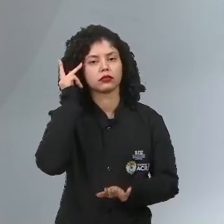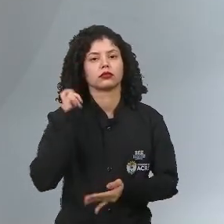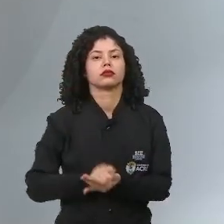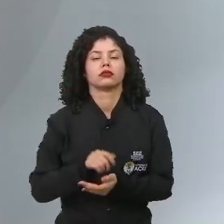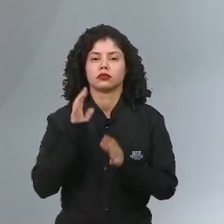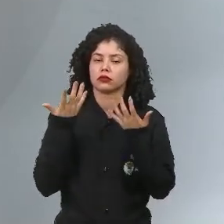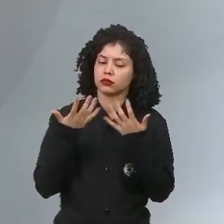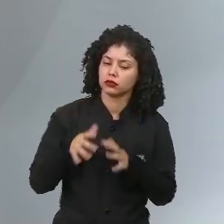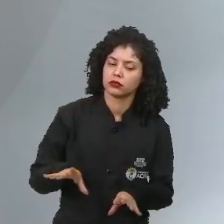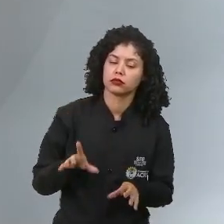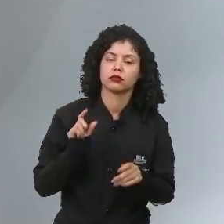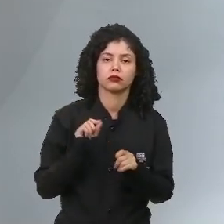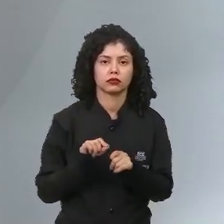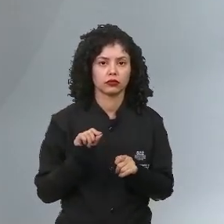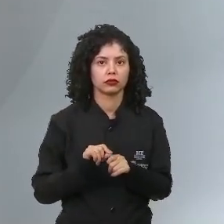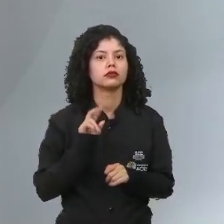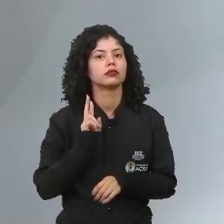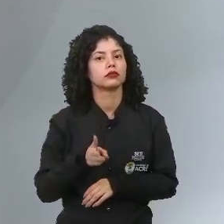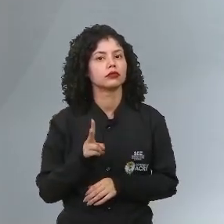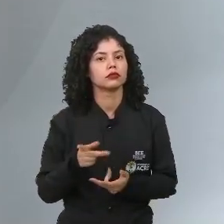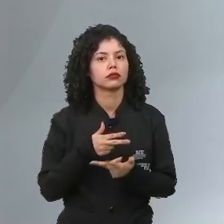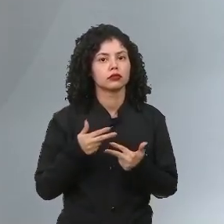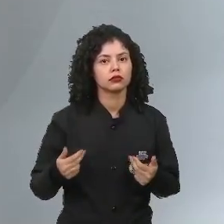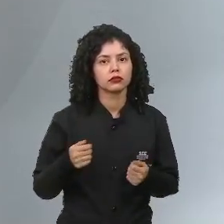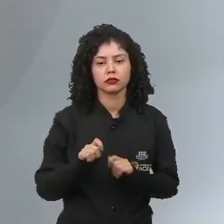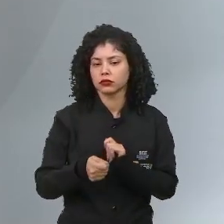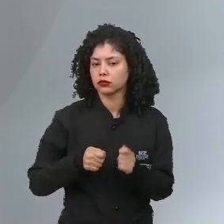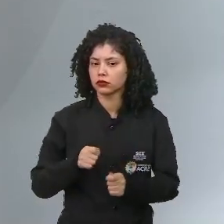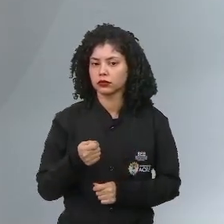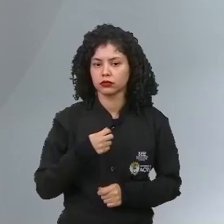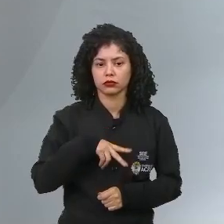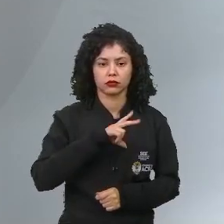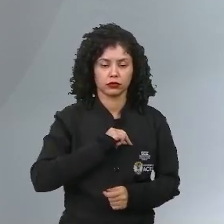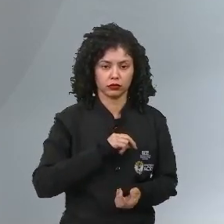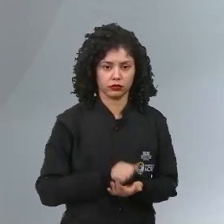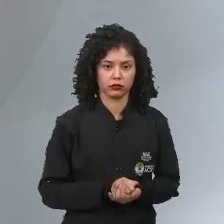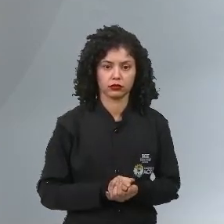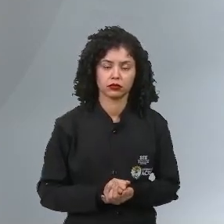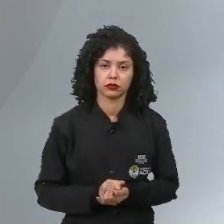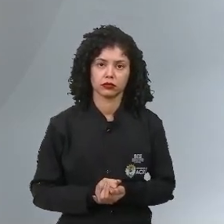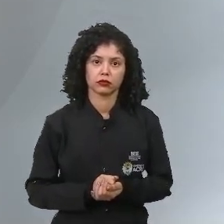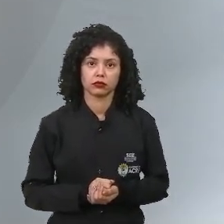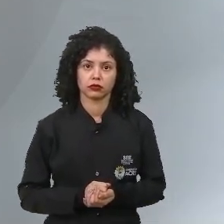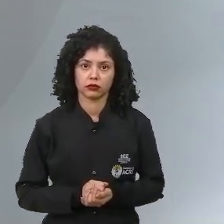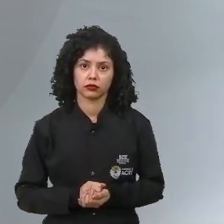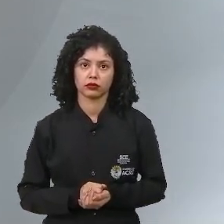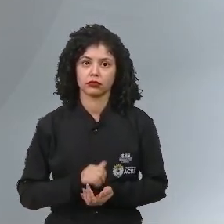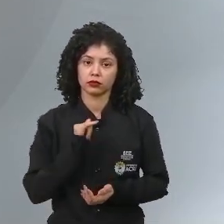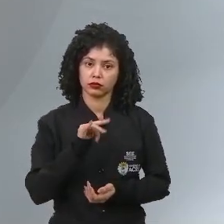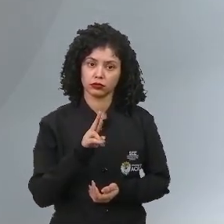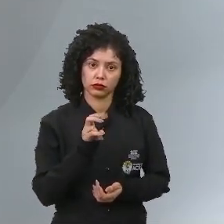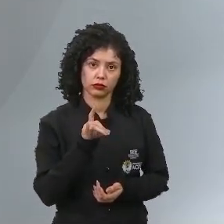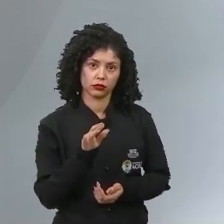não quisessem se revoltar contra o domínio português. Então, a Inconfidência Mineira foi esse